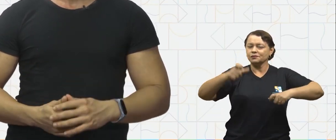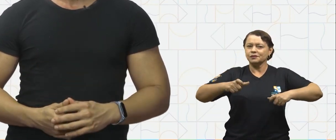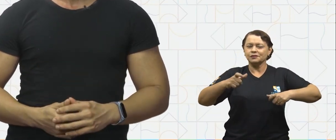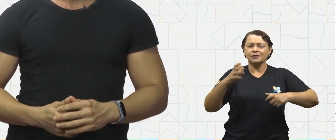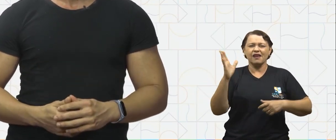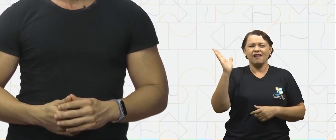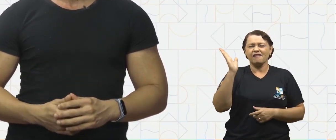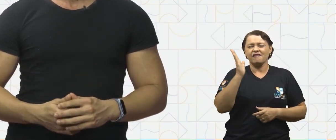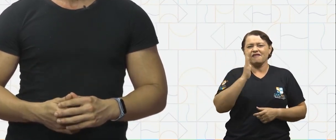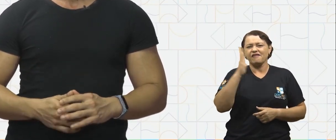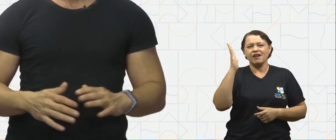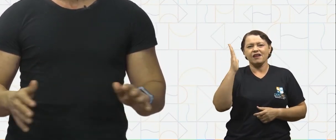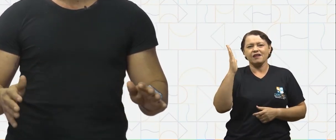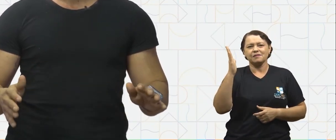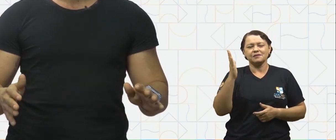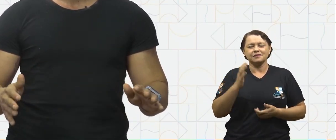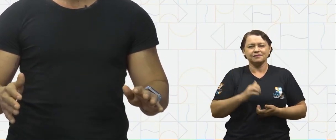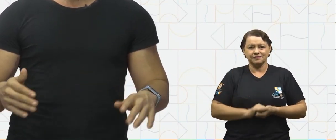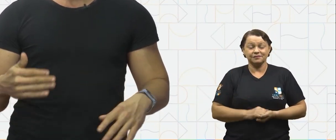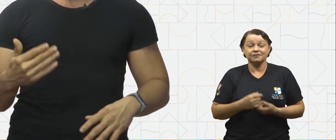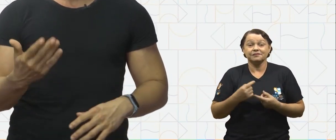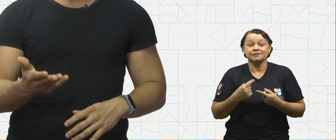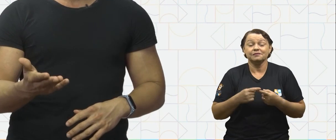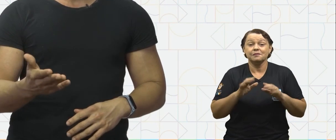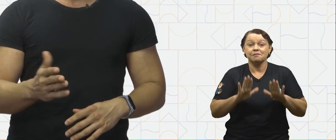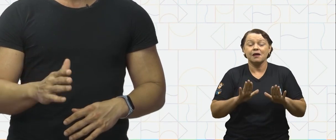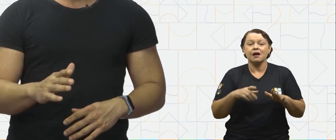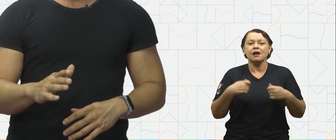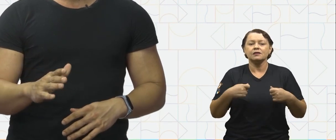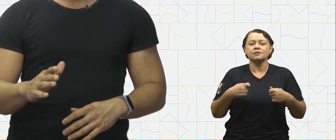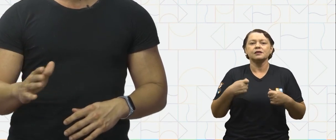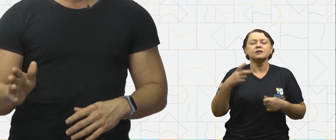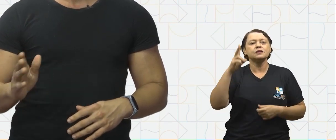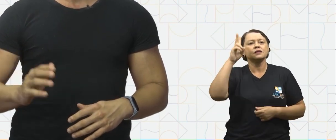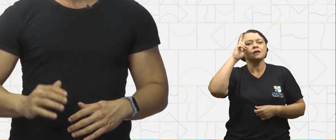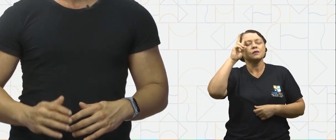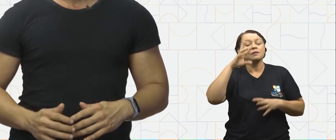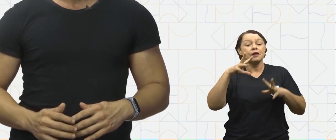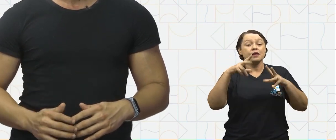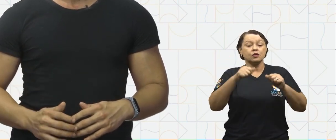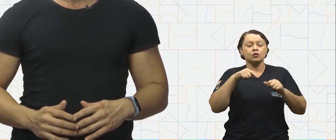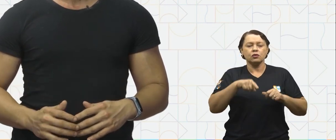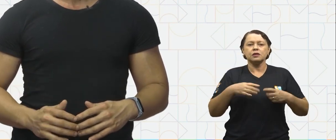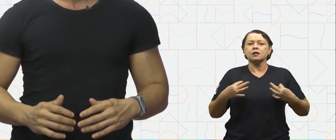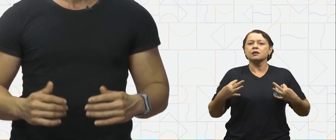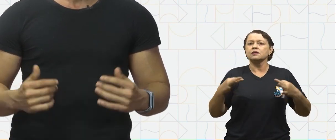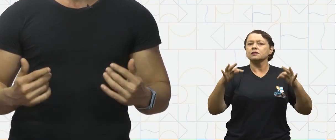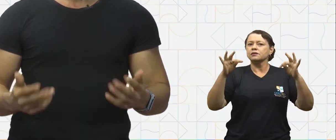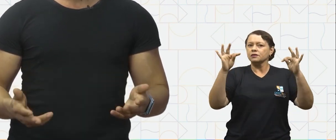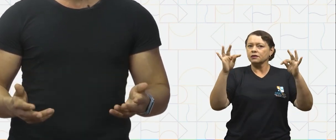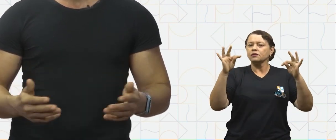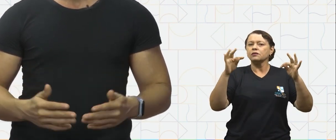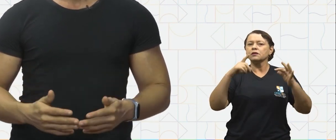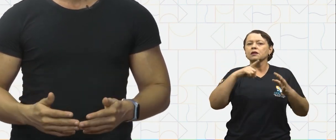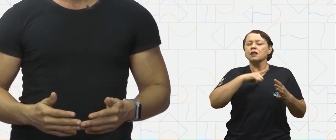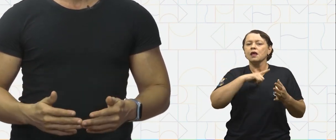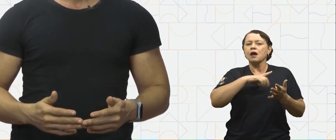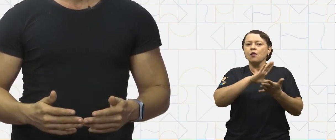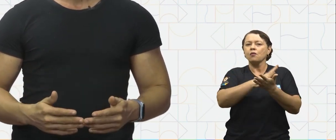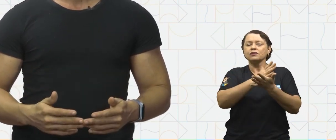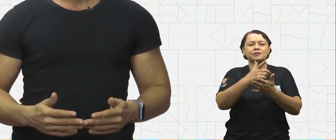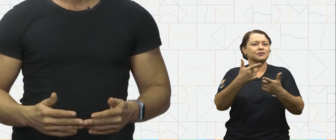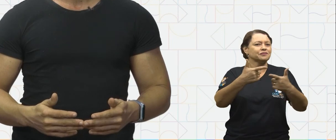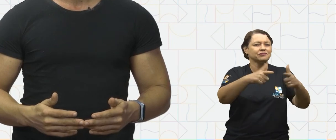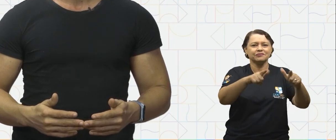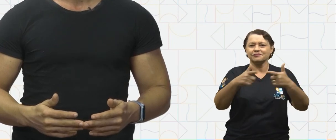mais prática e rápida. Contudo, é importante lembrar que, apesar de todas essas tecnologias, muita gente não tem